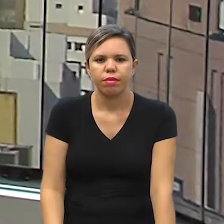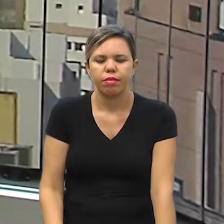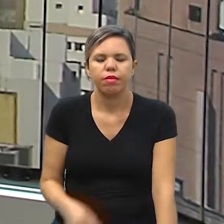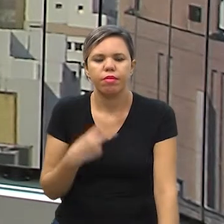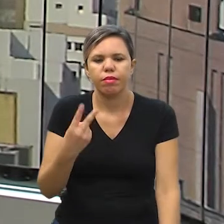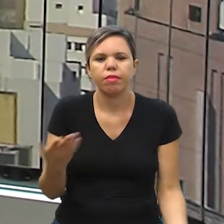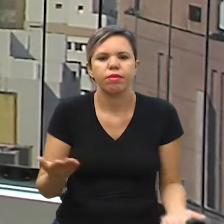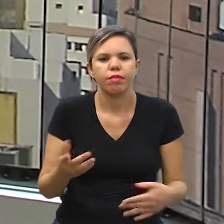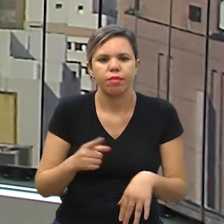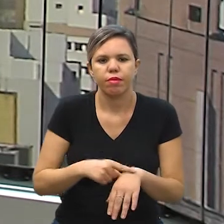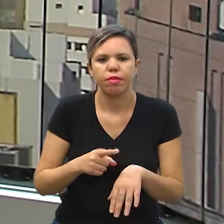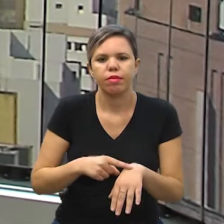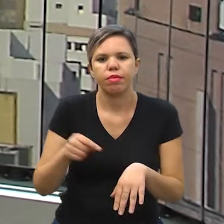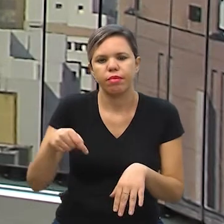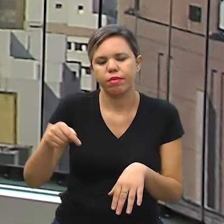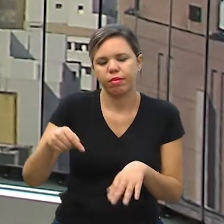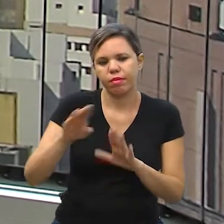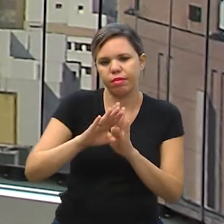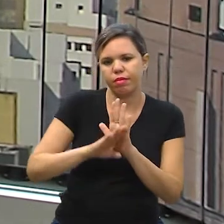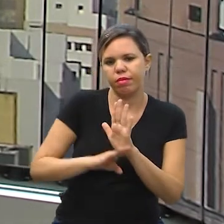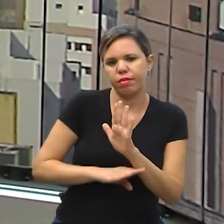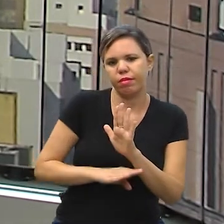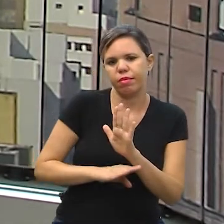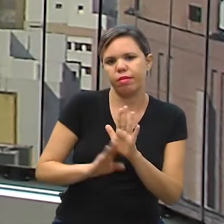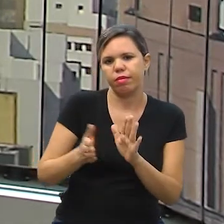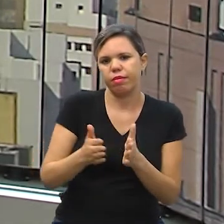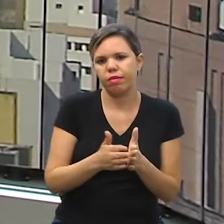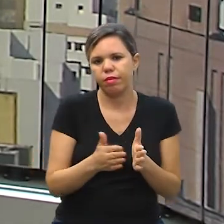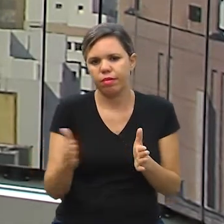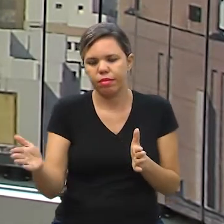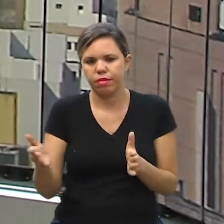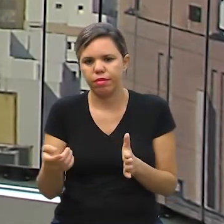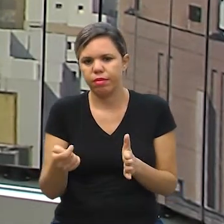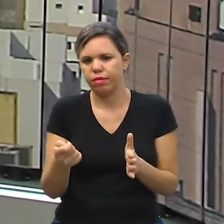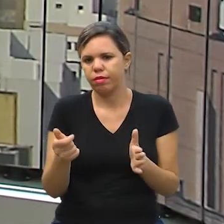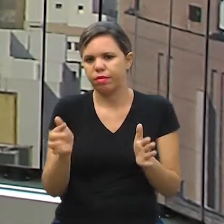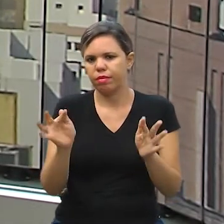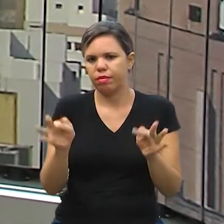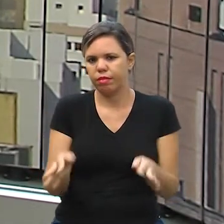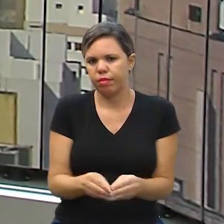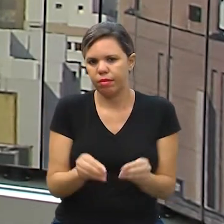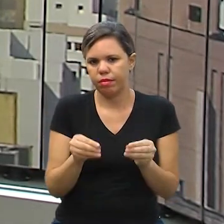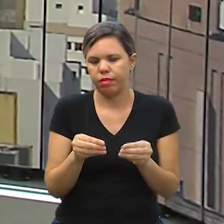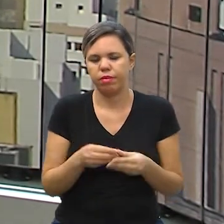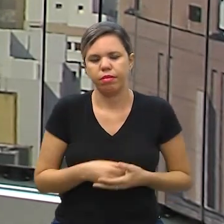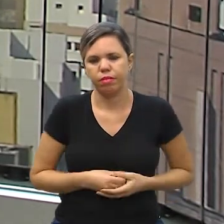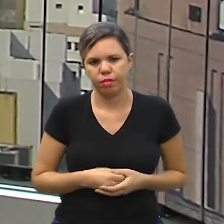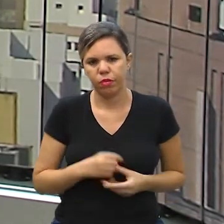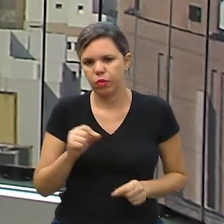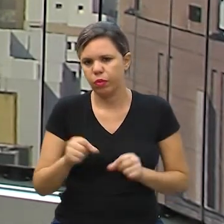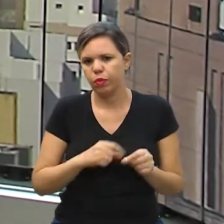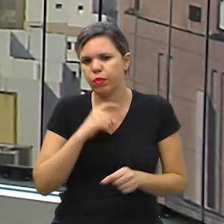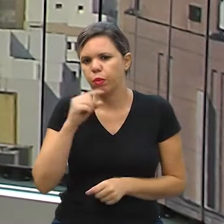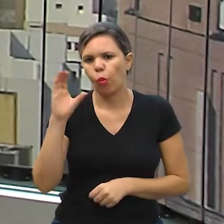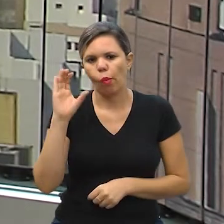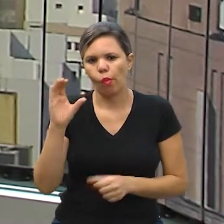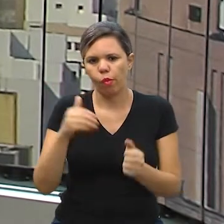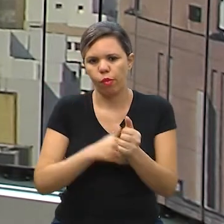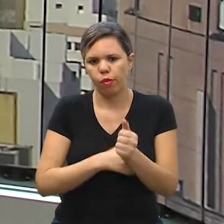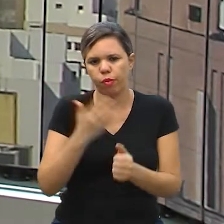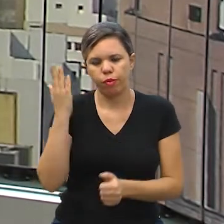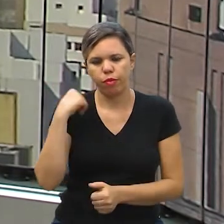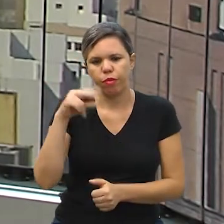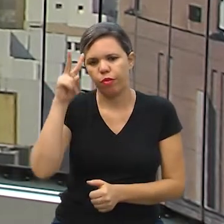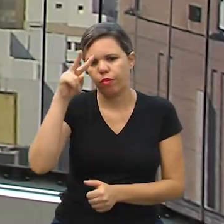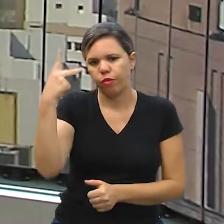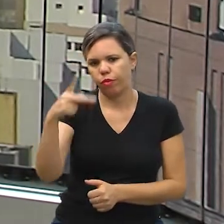o vereador hora de um quadro aqui no nosso programa Nós já estamos nos encaminhando para o final o que ninguém sabe